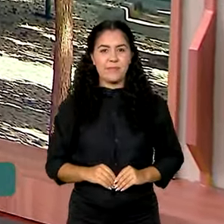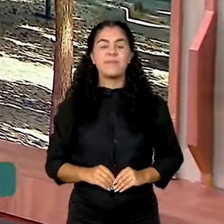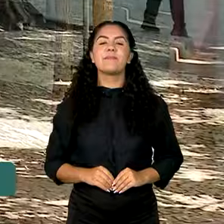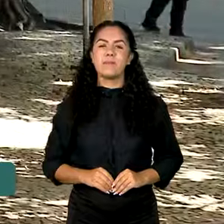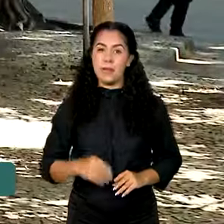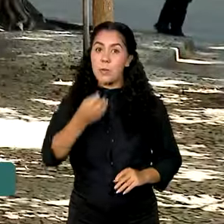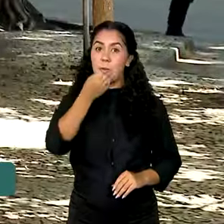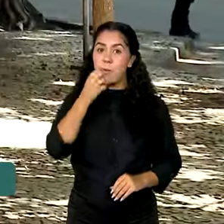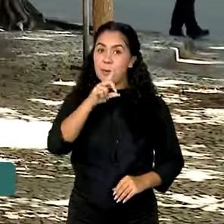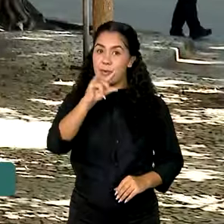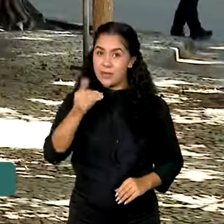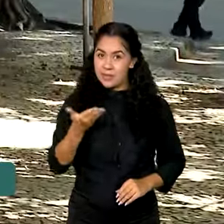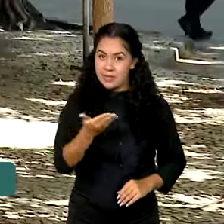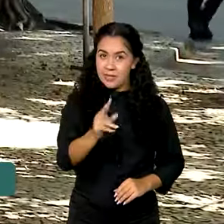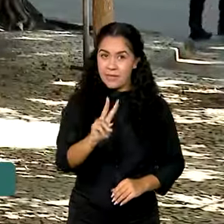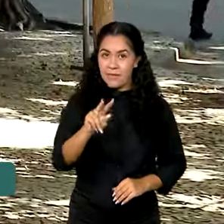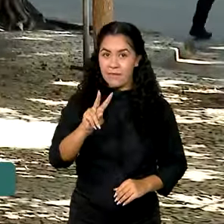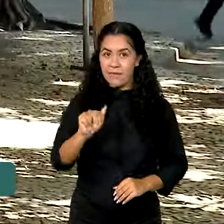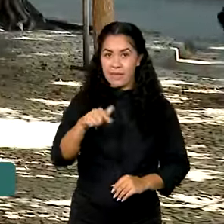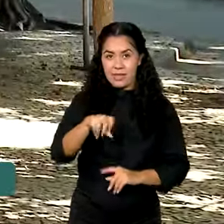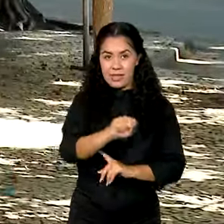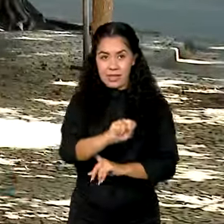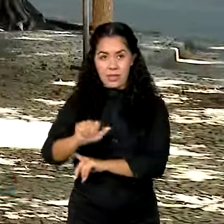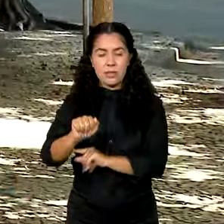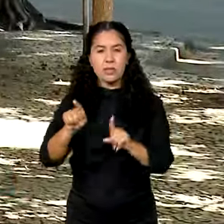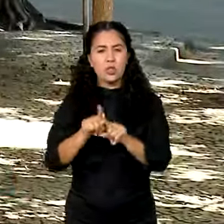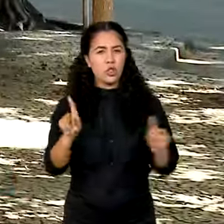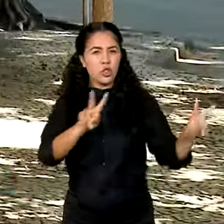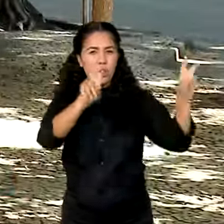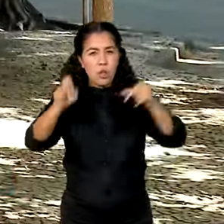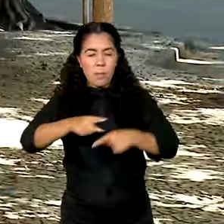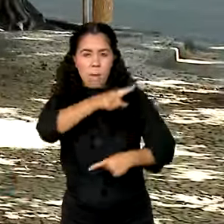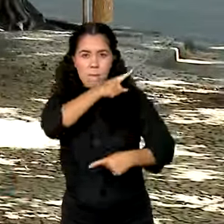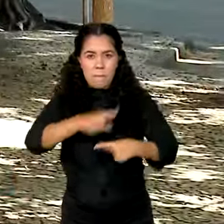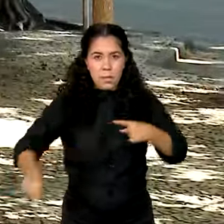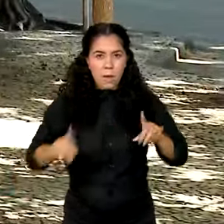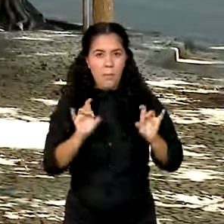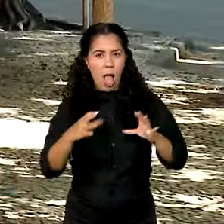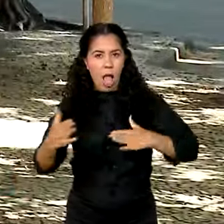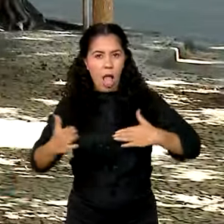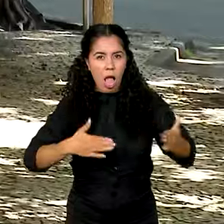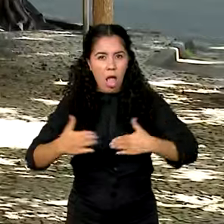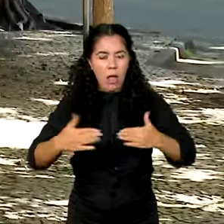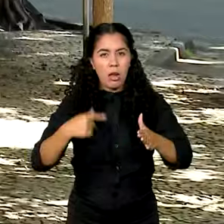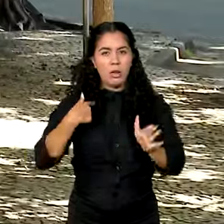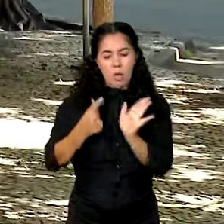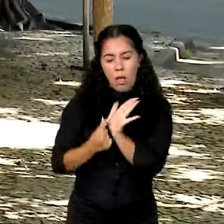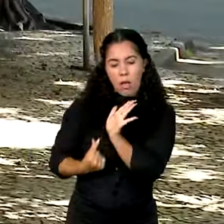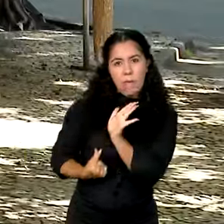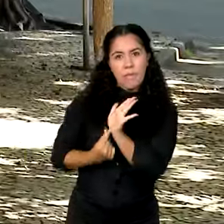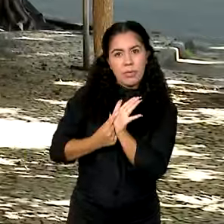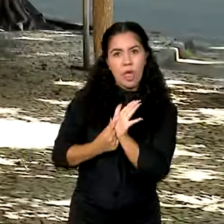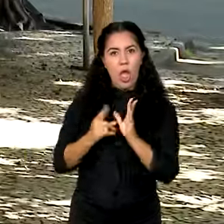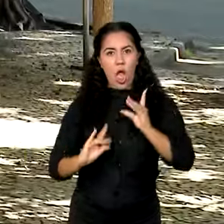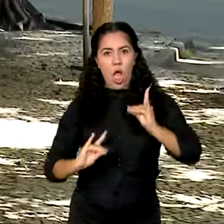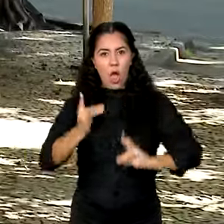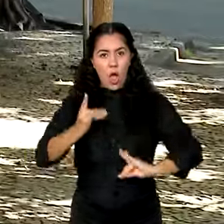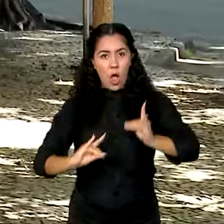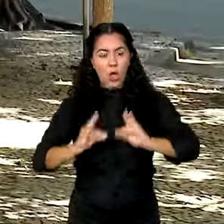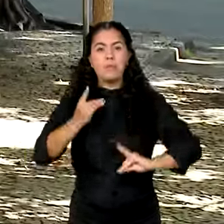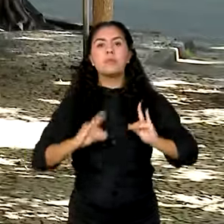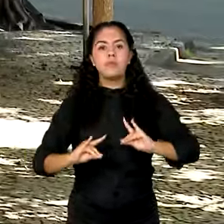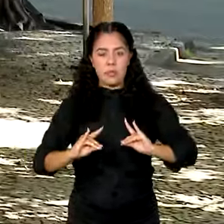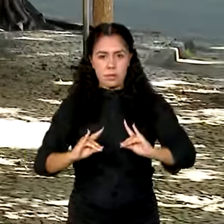Bom dia, Vanessa. Bom dia a todos. Essa medida da proibição da comercialização desses implantes hormonais foi adotada a partir